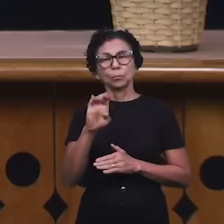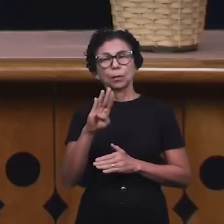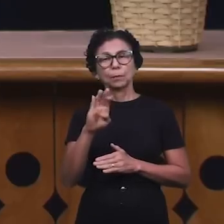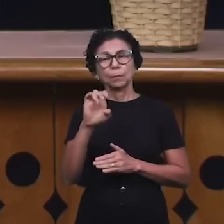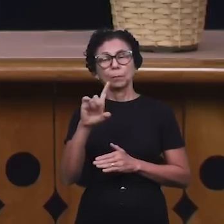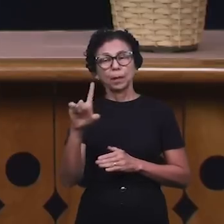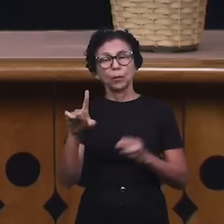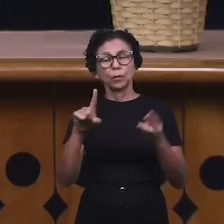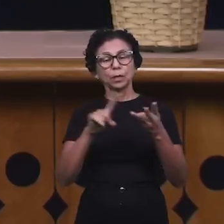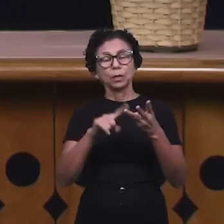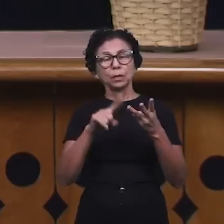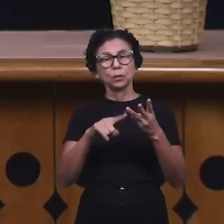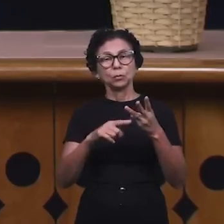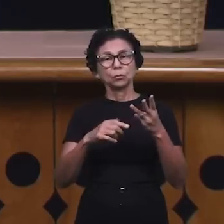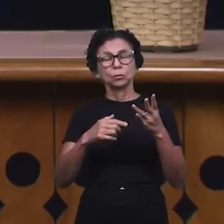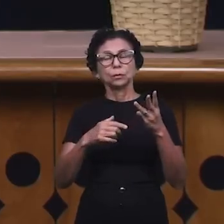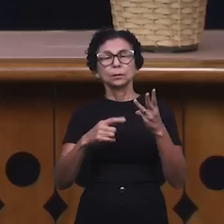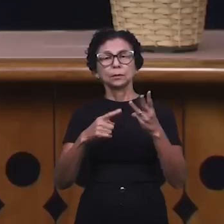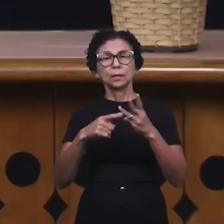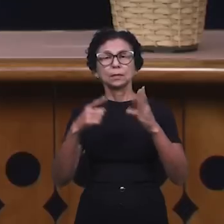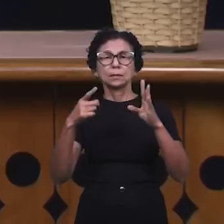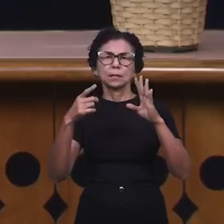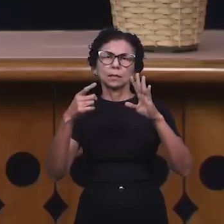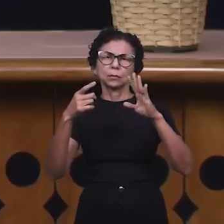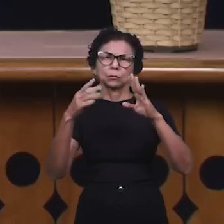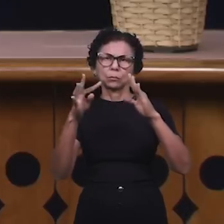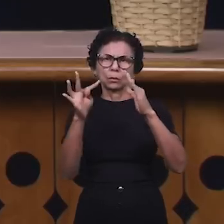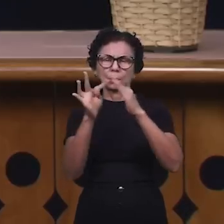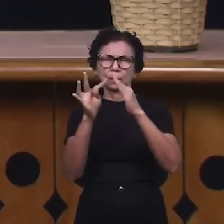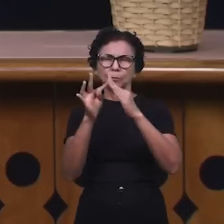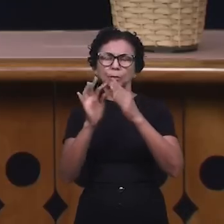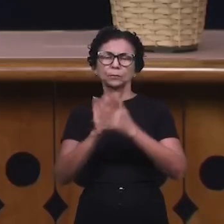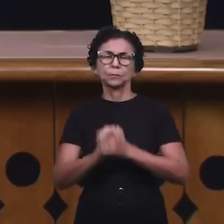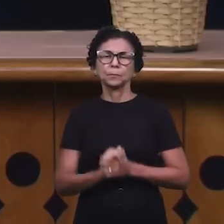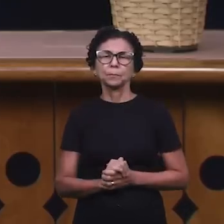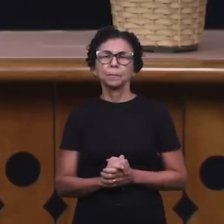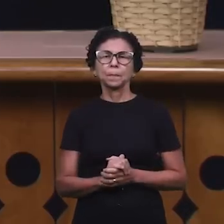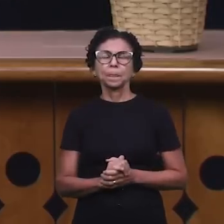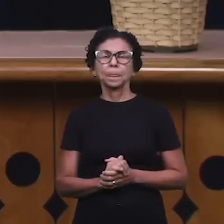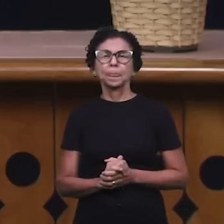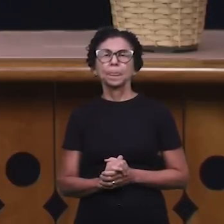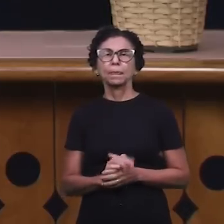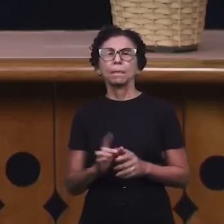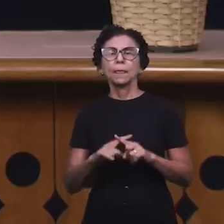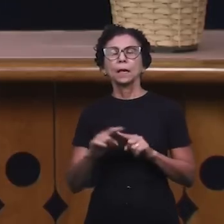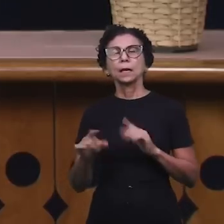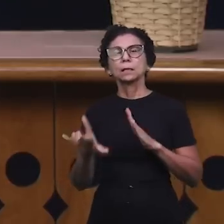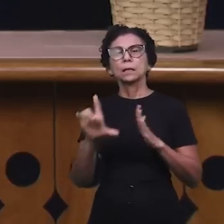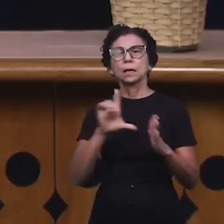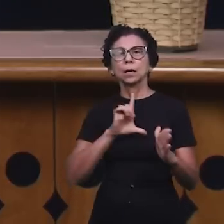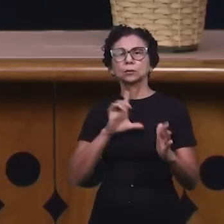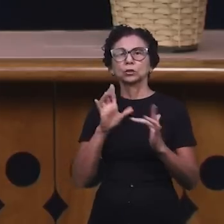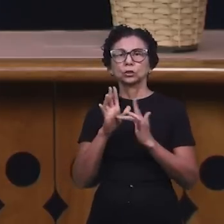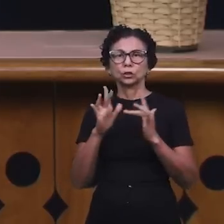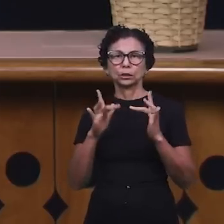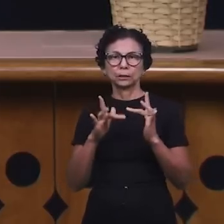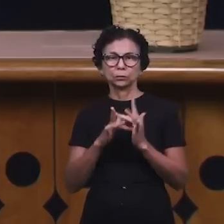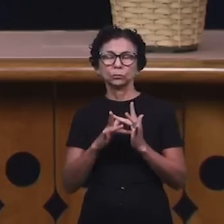época antecedente a Jesus, o rei Herodes fez uma reforma completa no